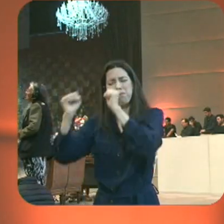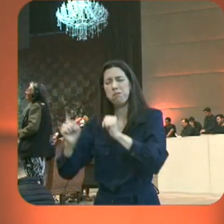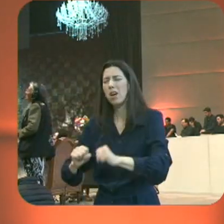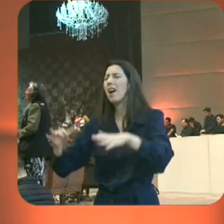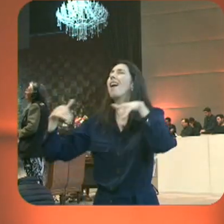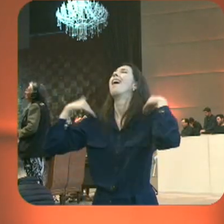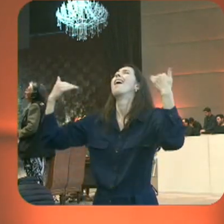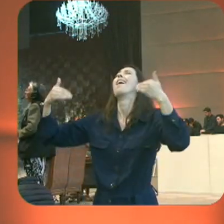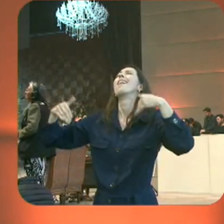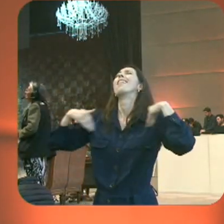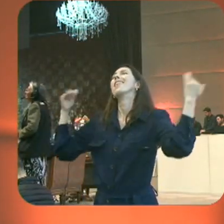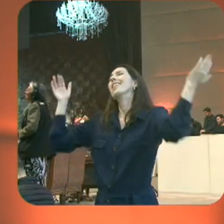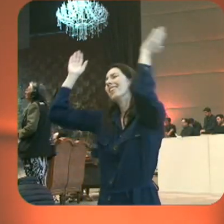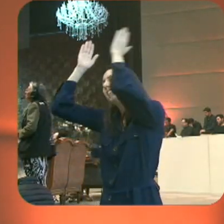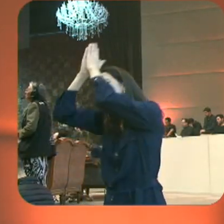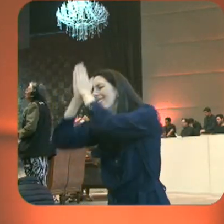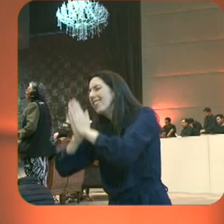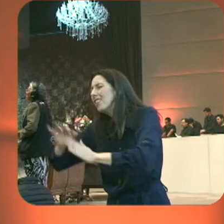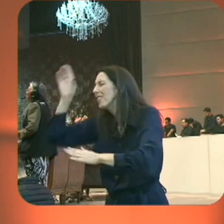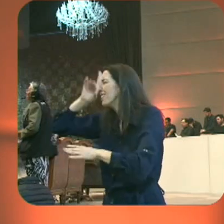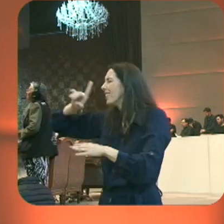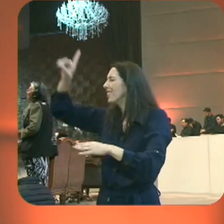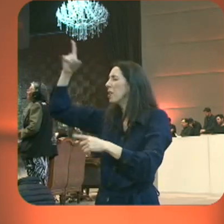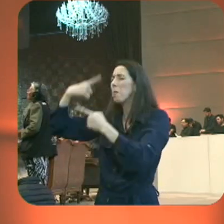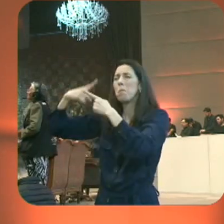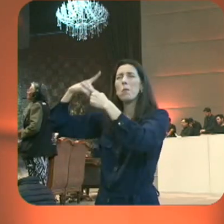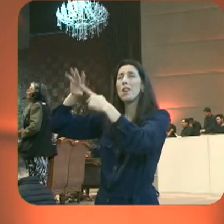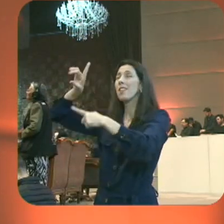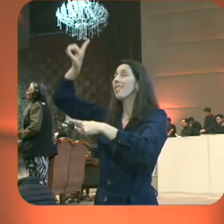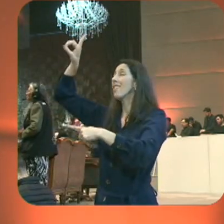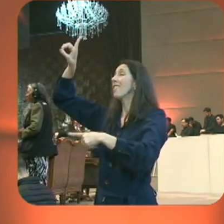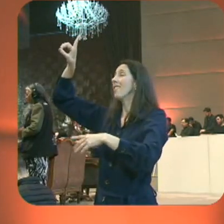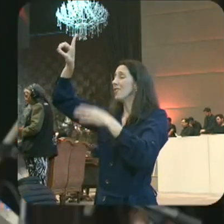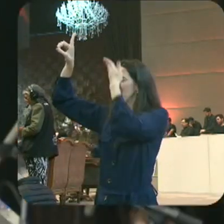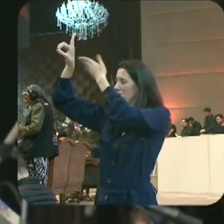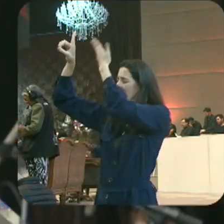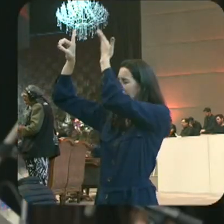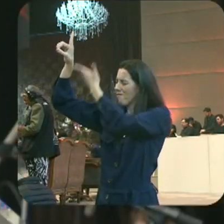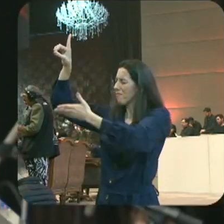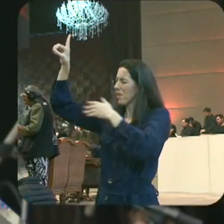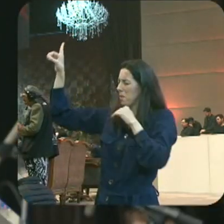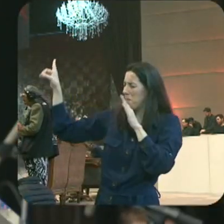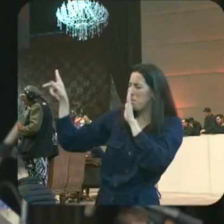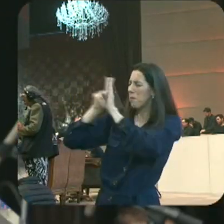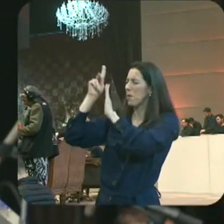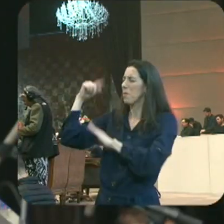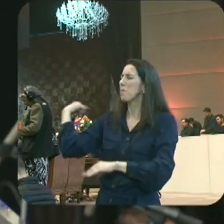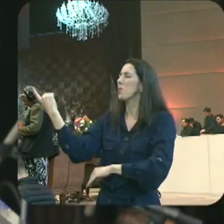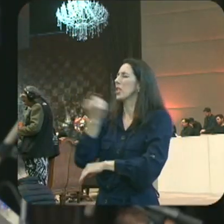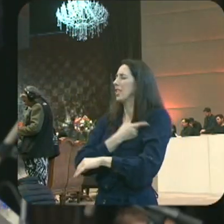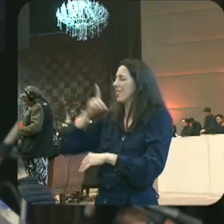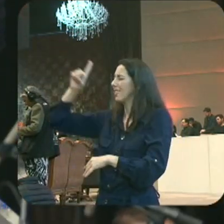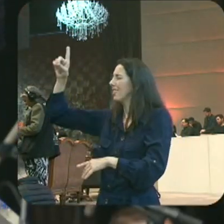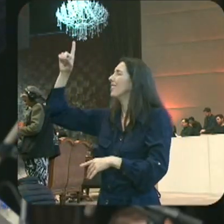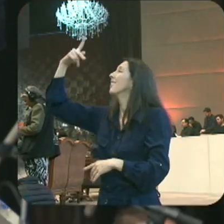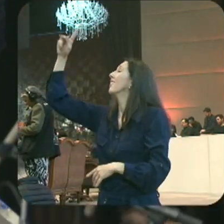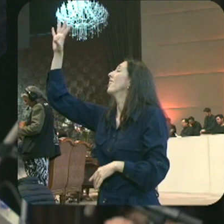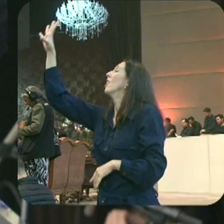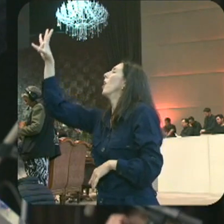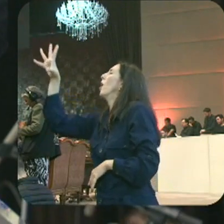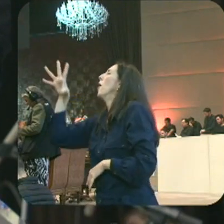alegria te adoremos, porque tu és o nosso Deus, e é o teu amor que